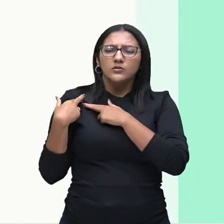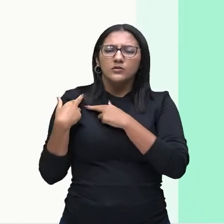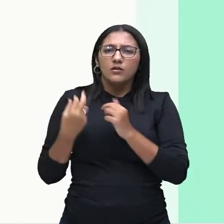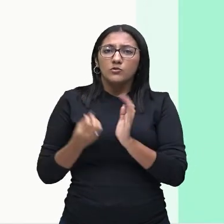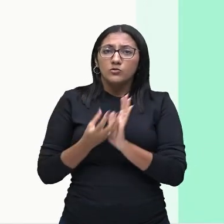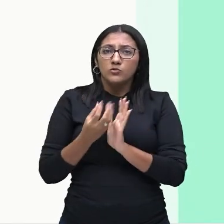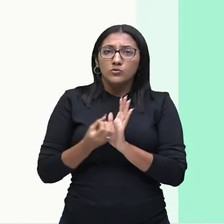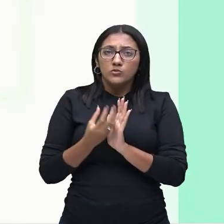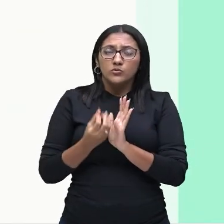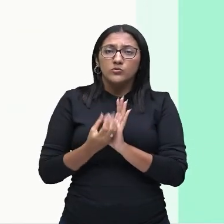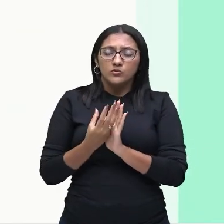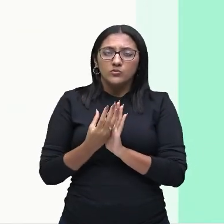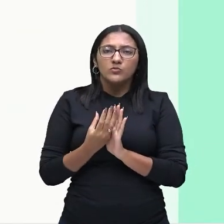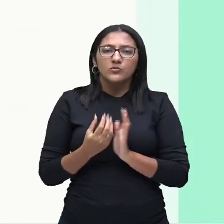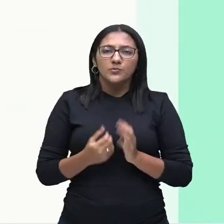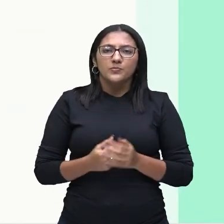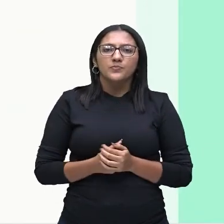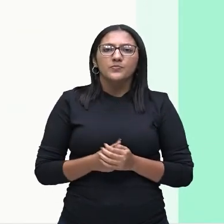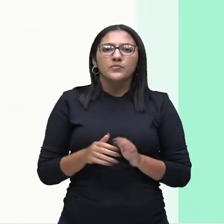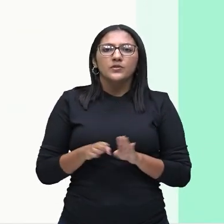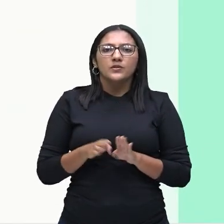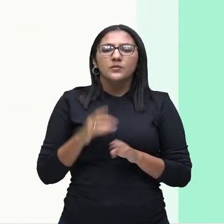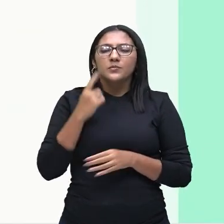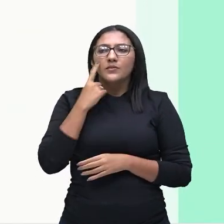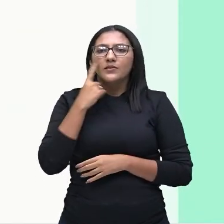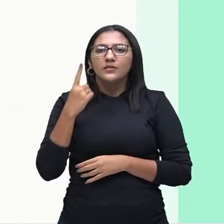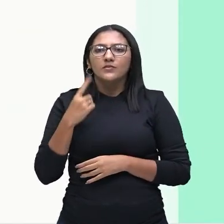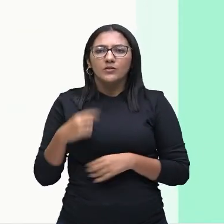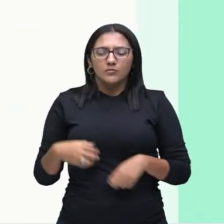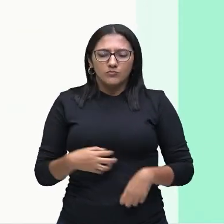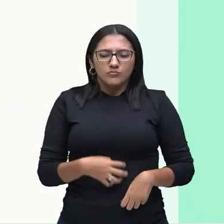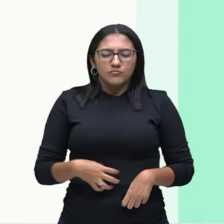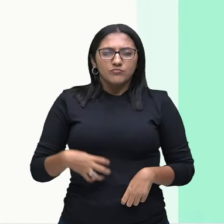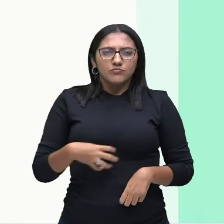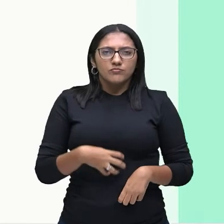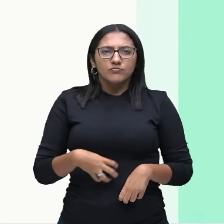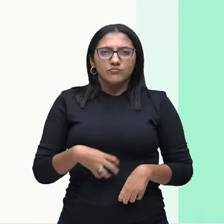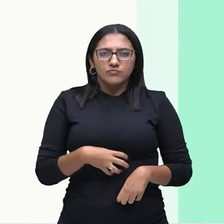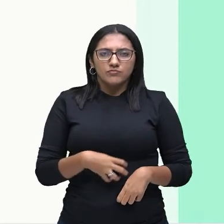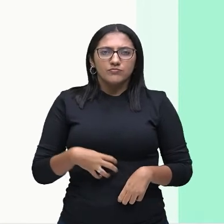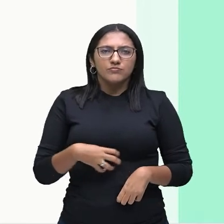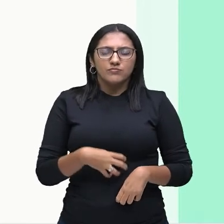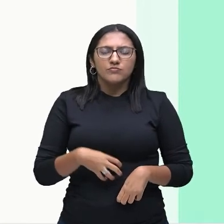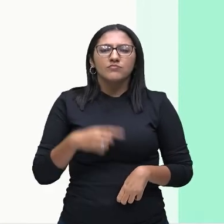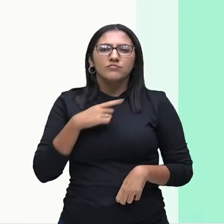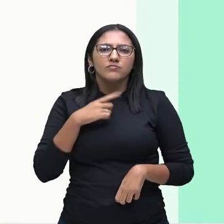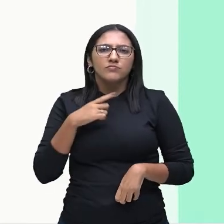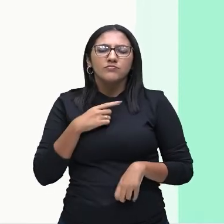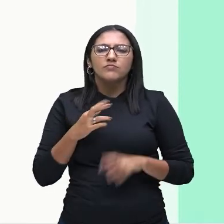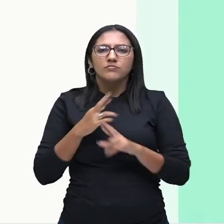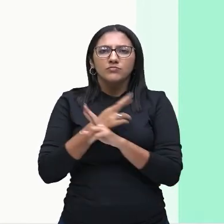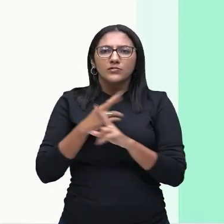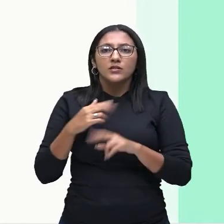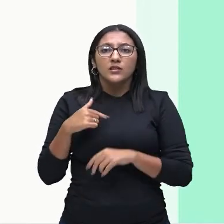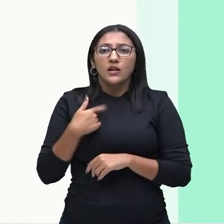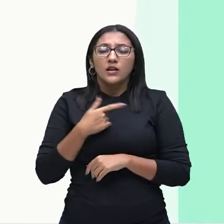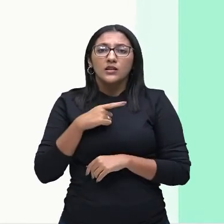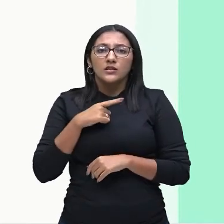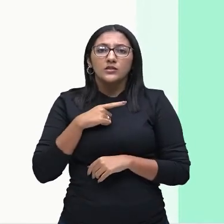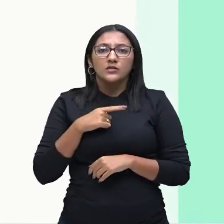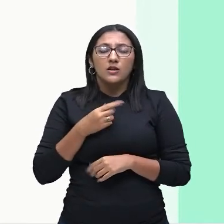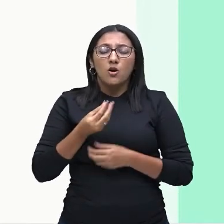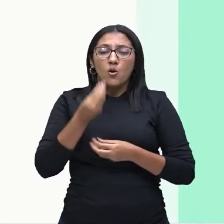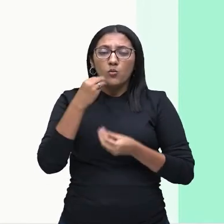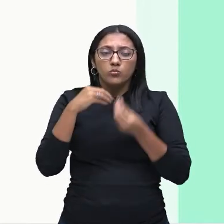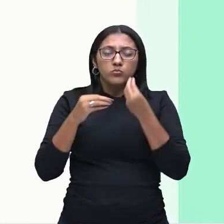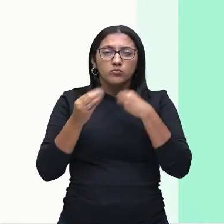produção da urina. E também vimos o sistema digestório, que é o sistema pelo qual nós vamos obter os